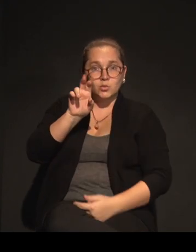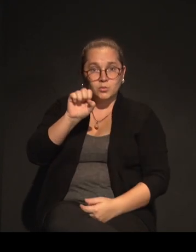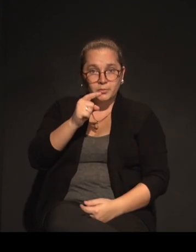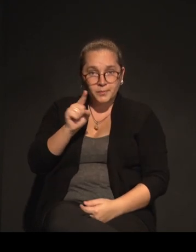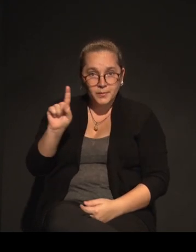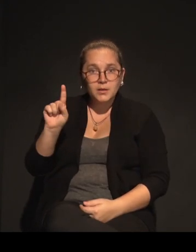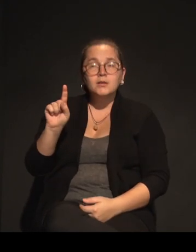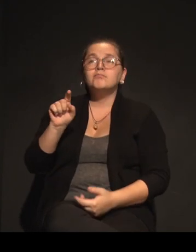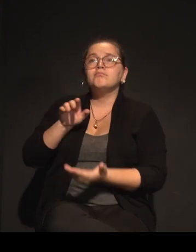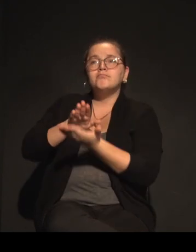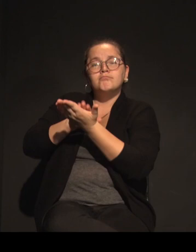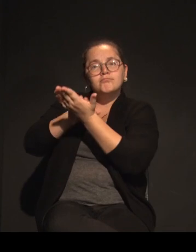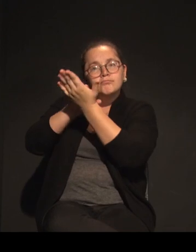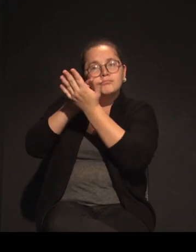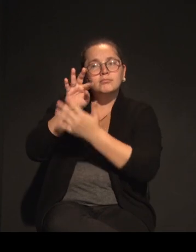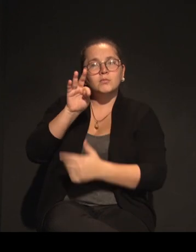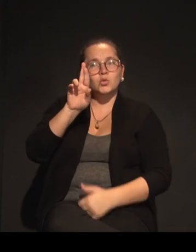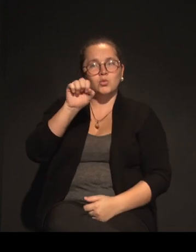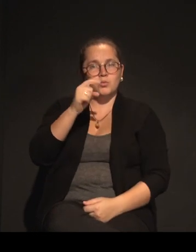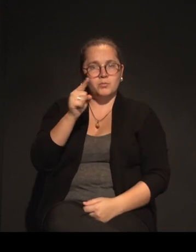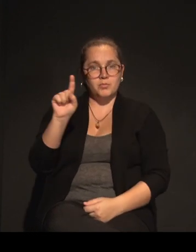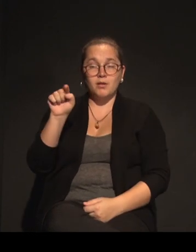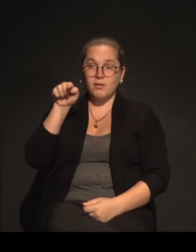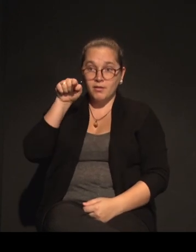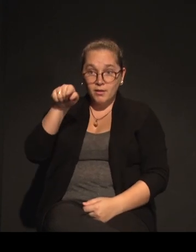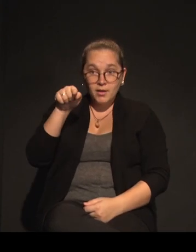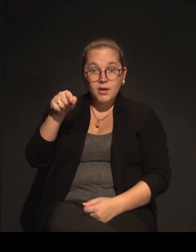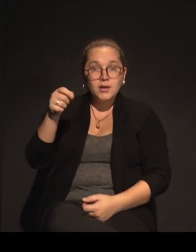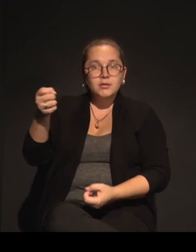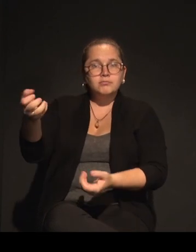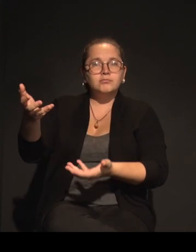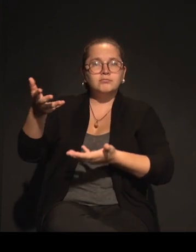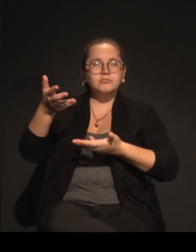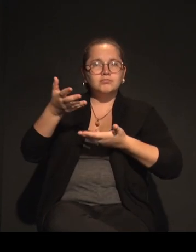tupã que nos vai trazer rayon